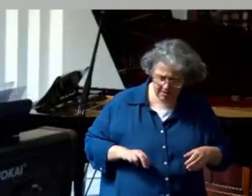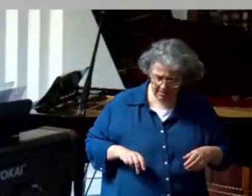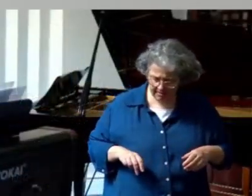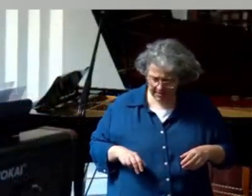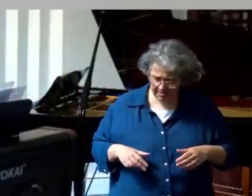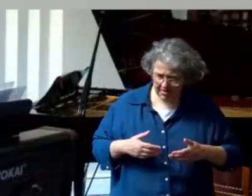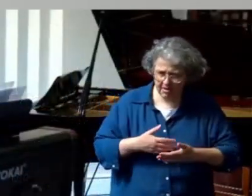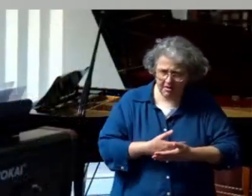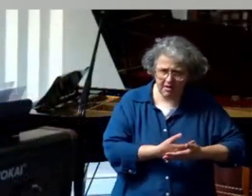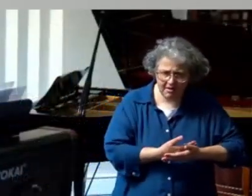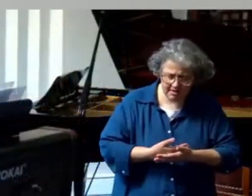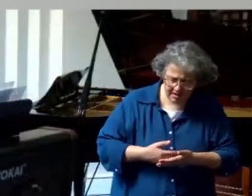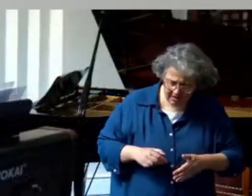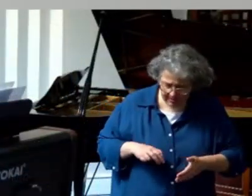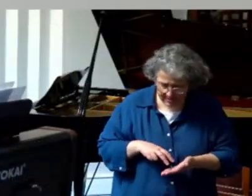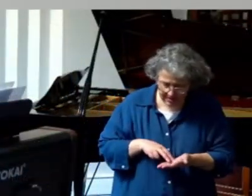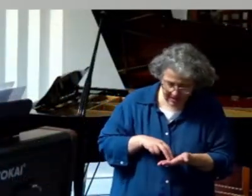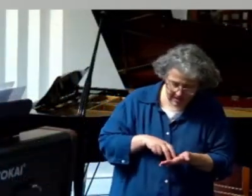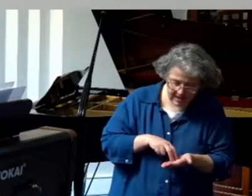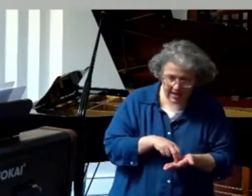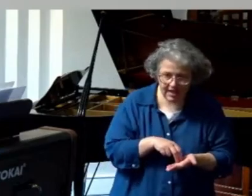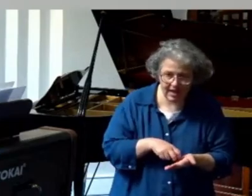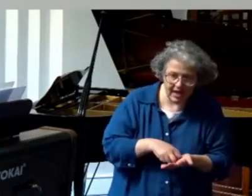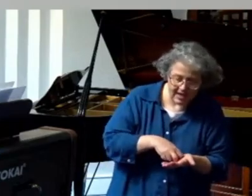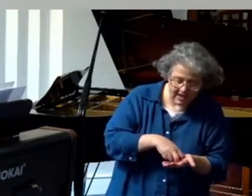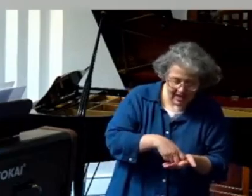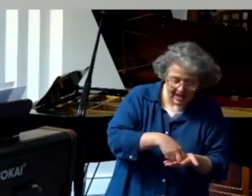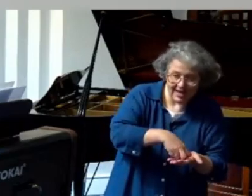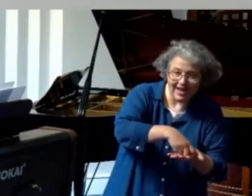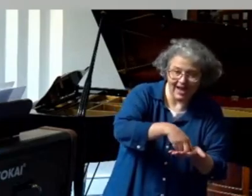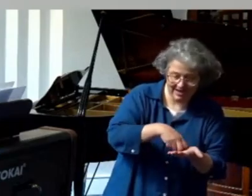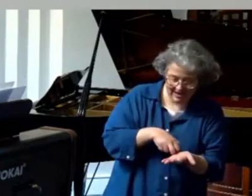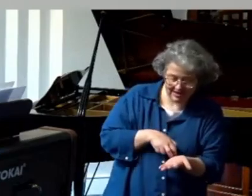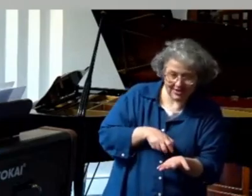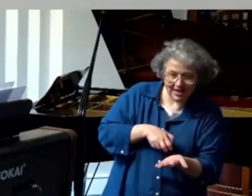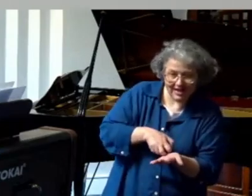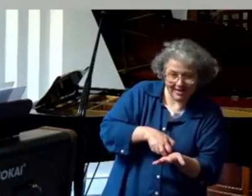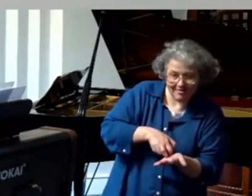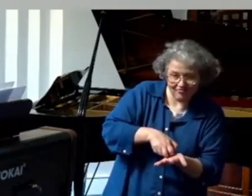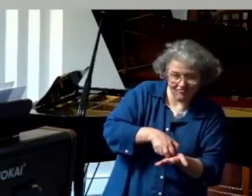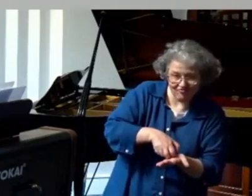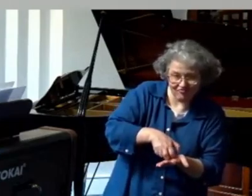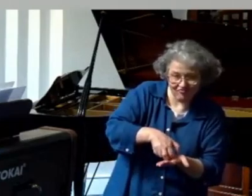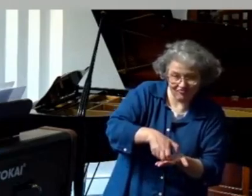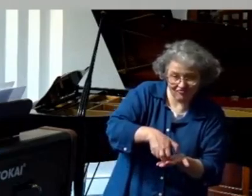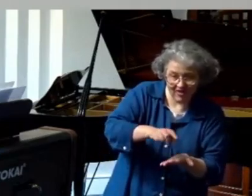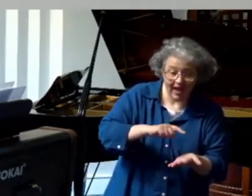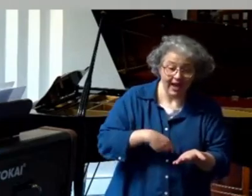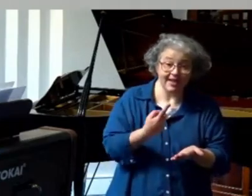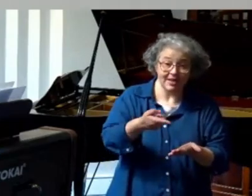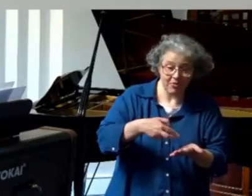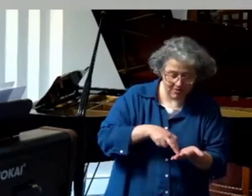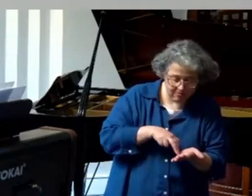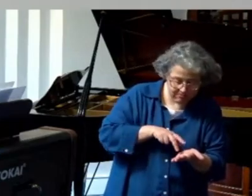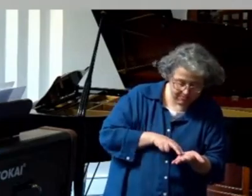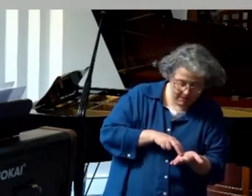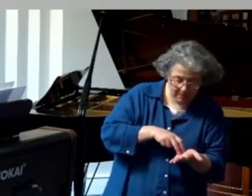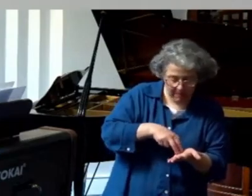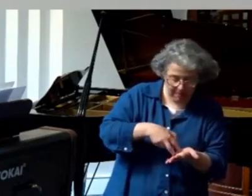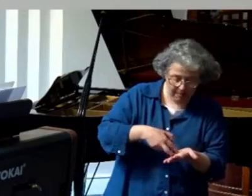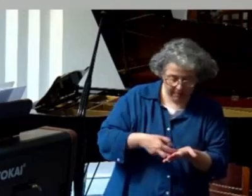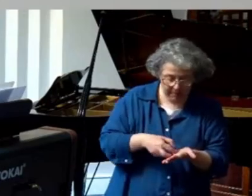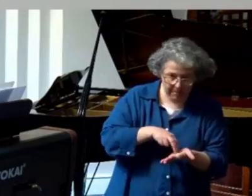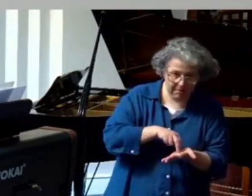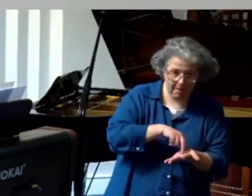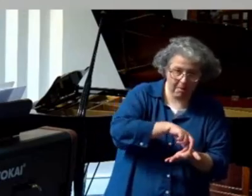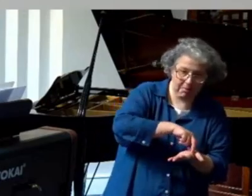mamãe, nomes de amiguinhos, de amiguinhas. E vocês foram crescendo. O que o pastor gostaria que você desenhasse aí faça um